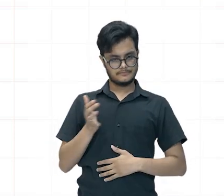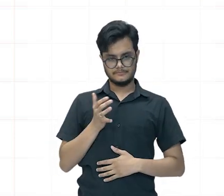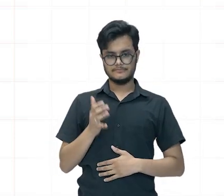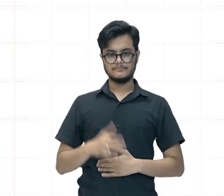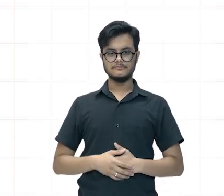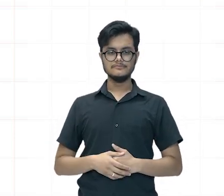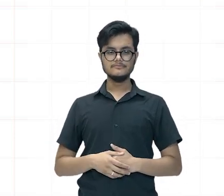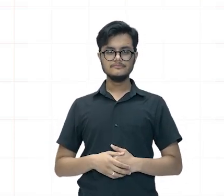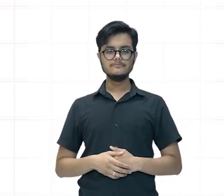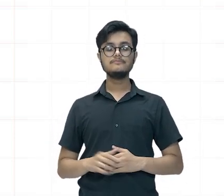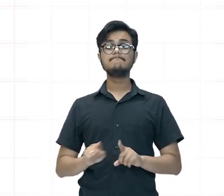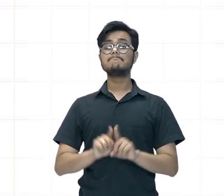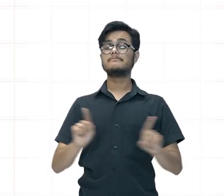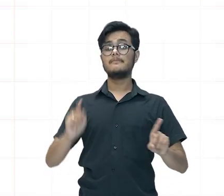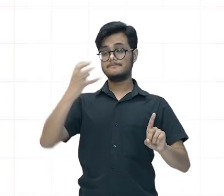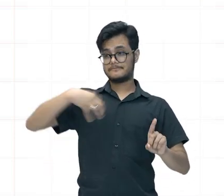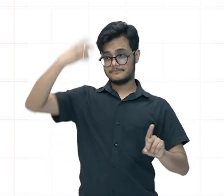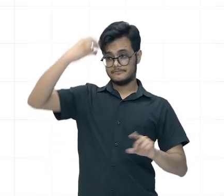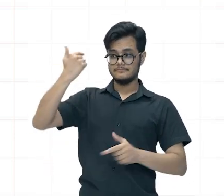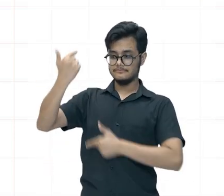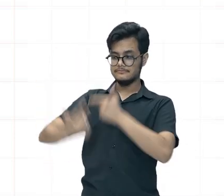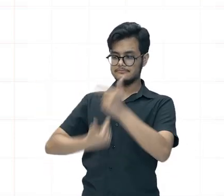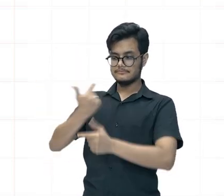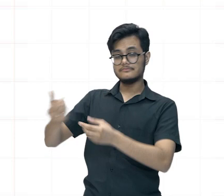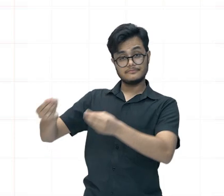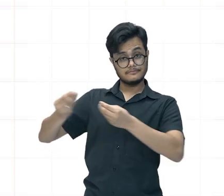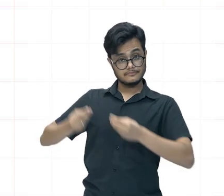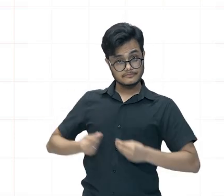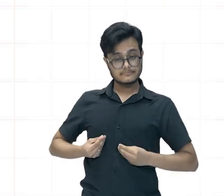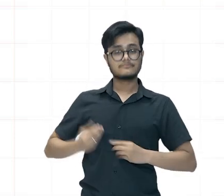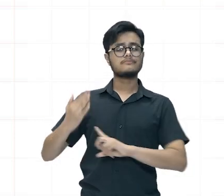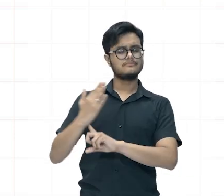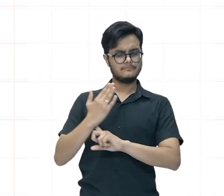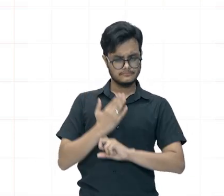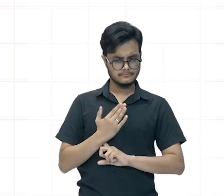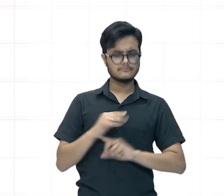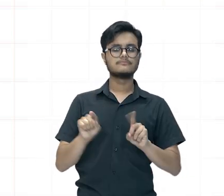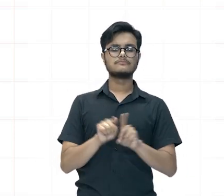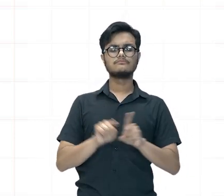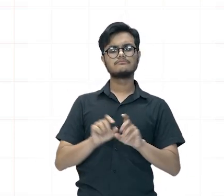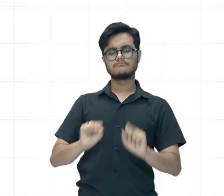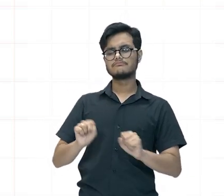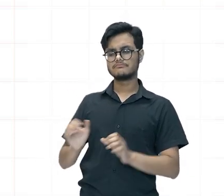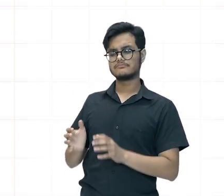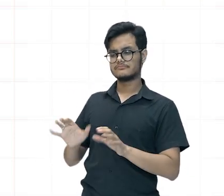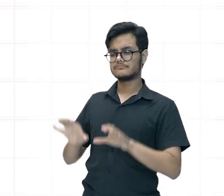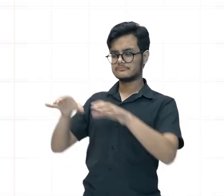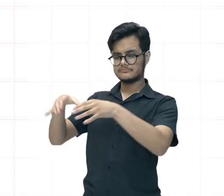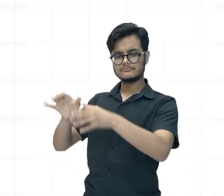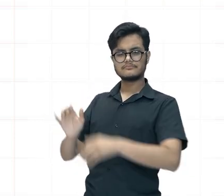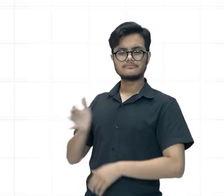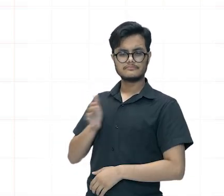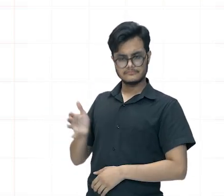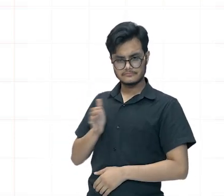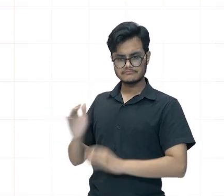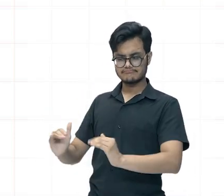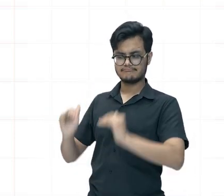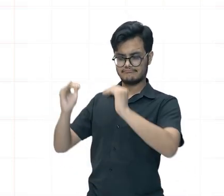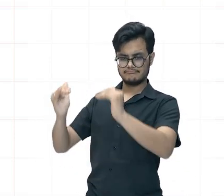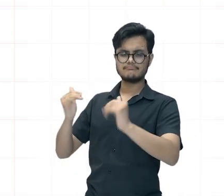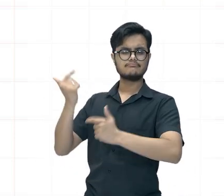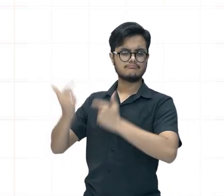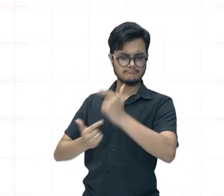de ascender à nobreza. Serviços prestados à coroa também poderiam render títulos de nobreza como formas